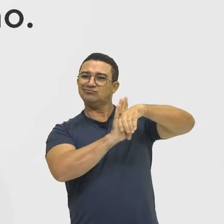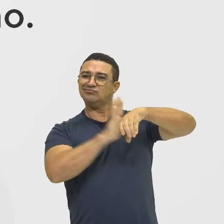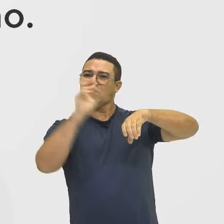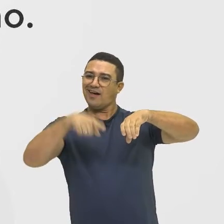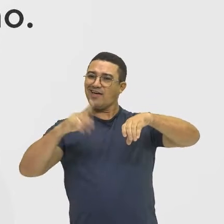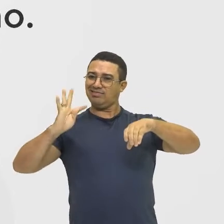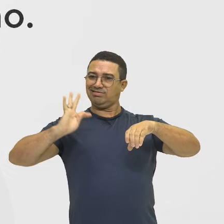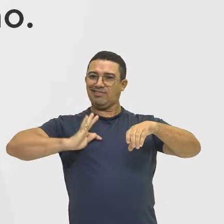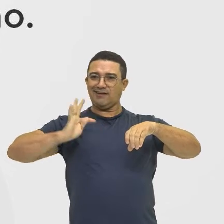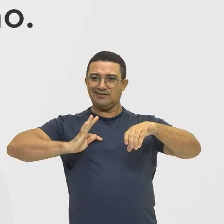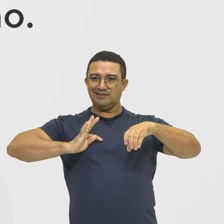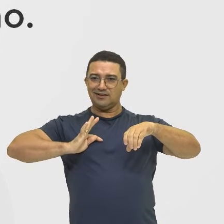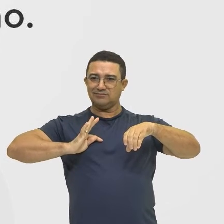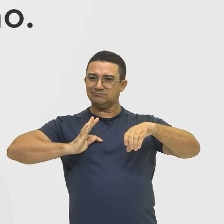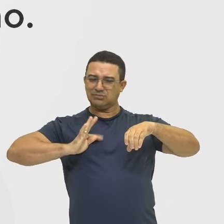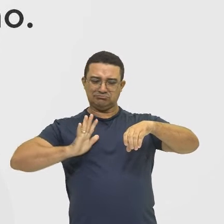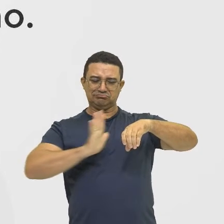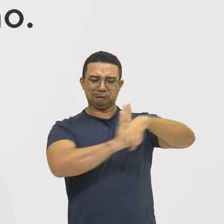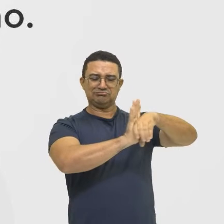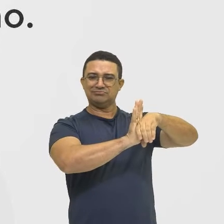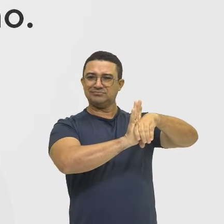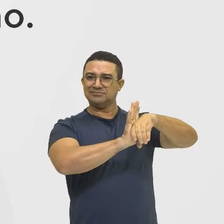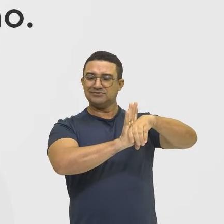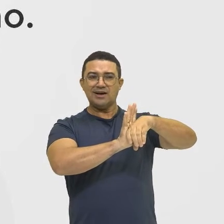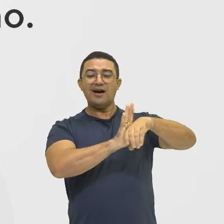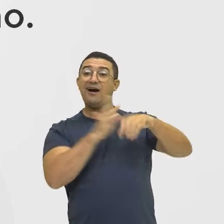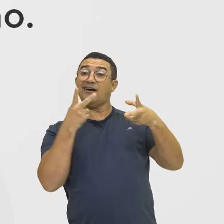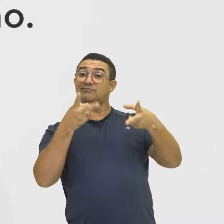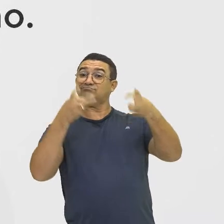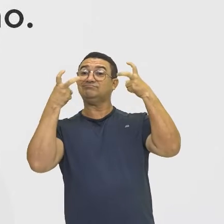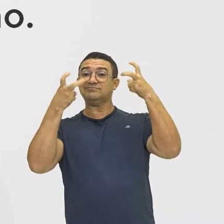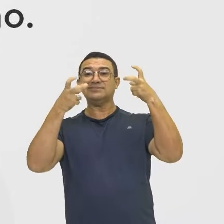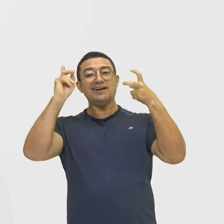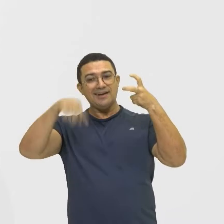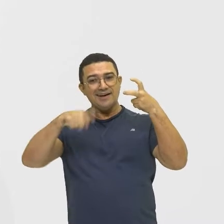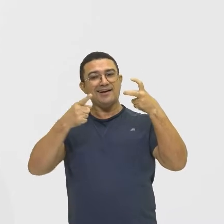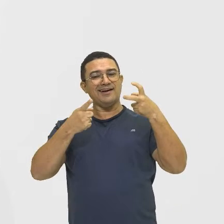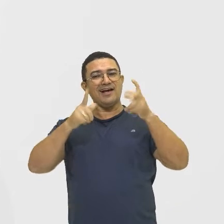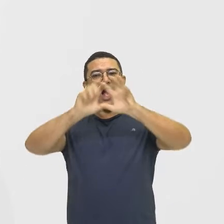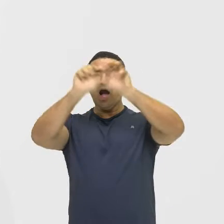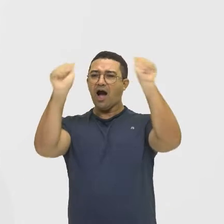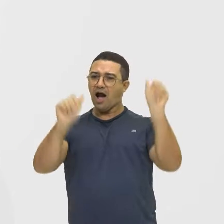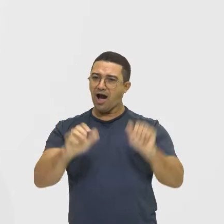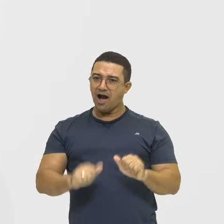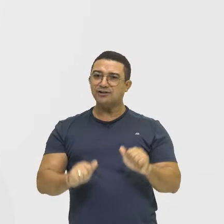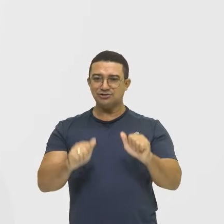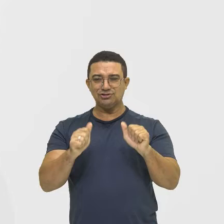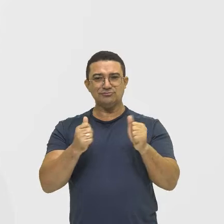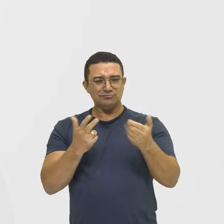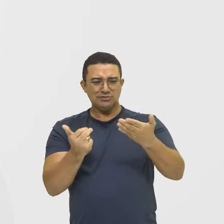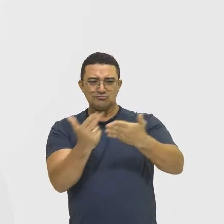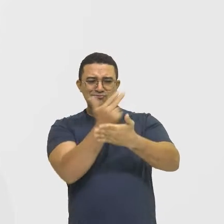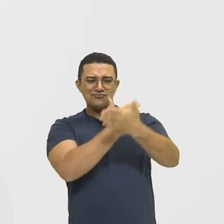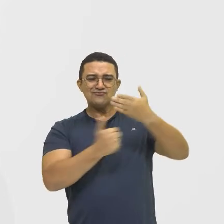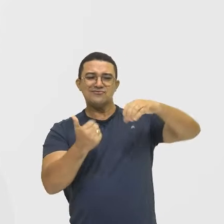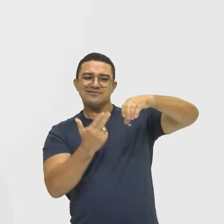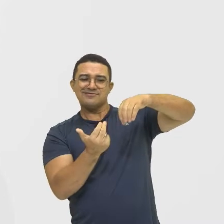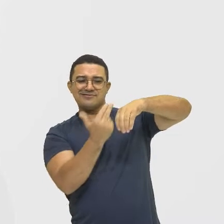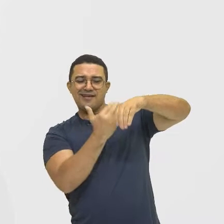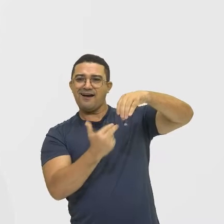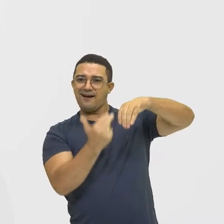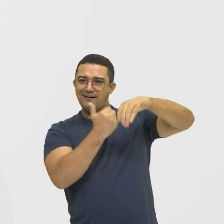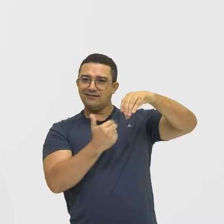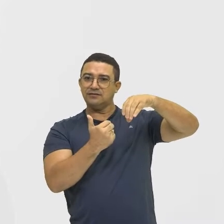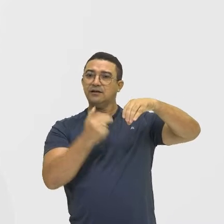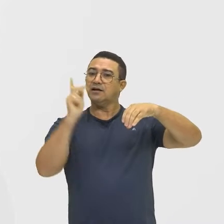de mão em negativo. Tá? E aí, a arte rupestre, continuando, a arte rupestre é compreendida